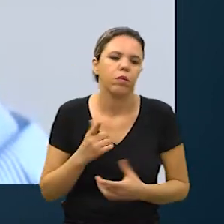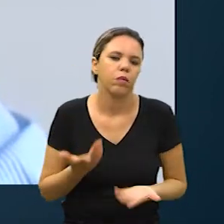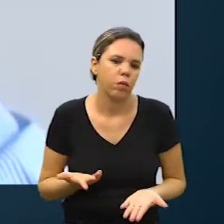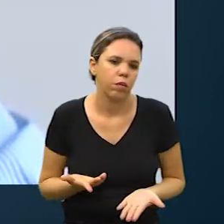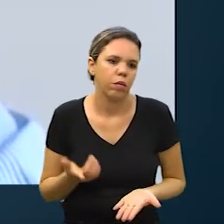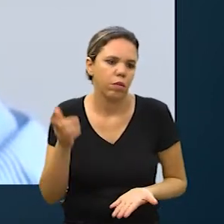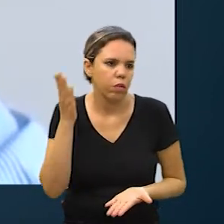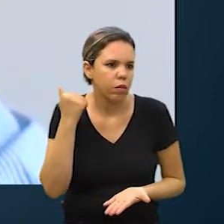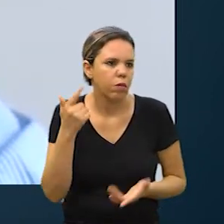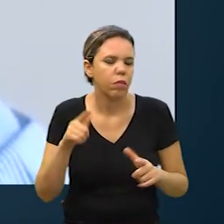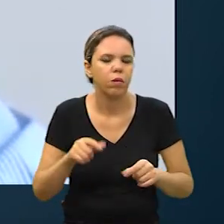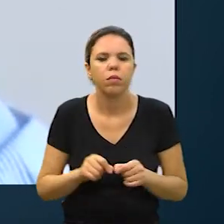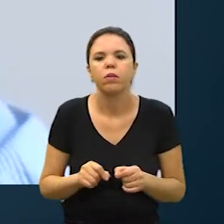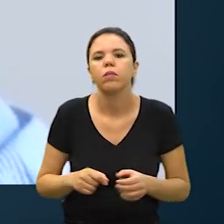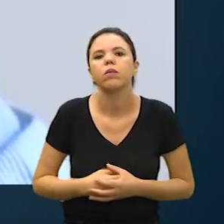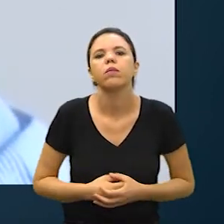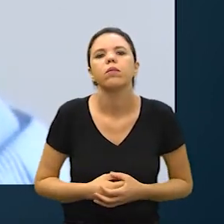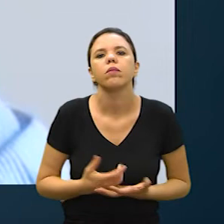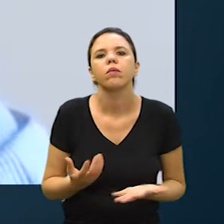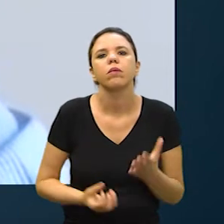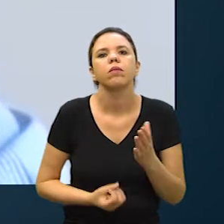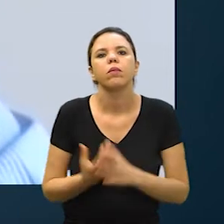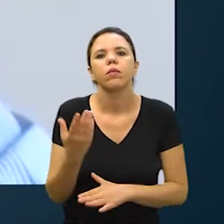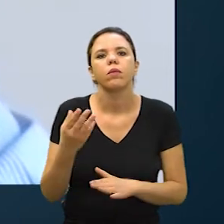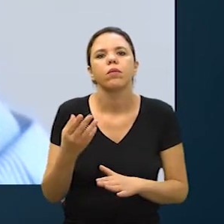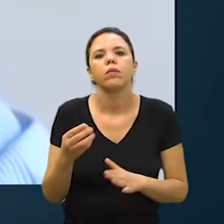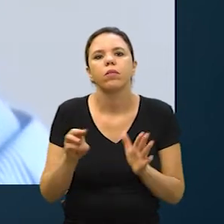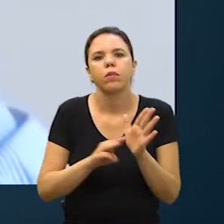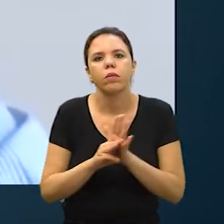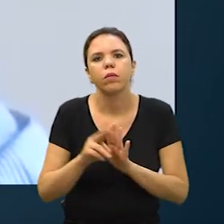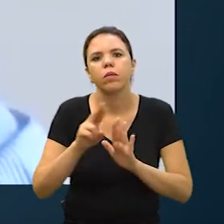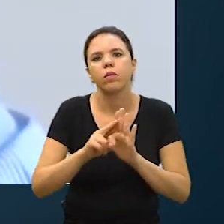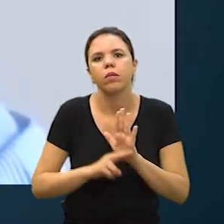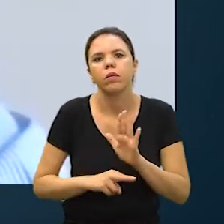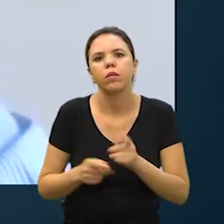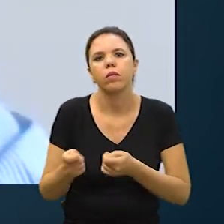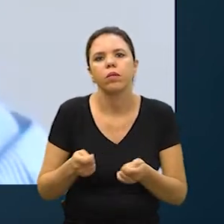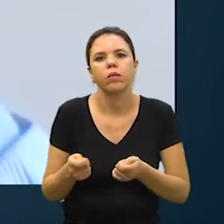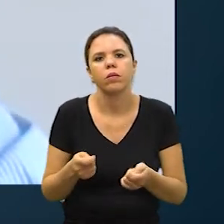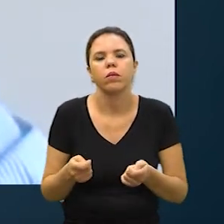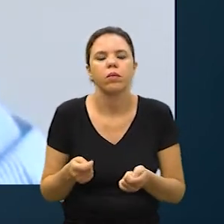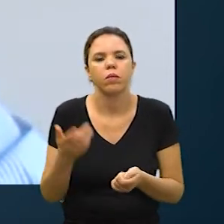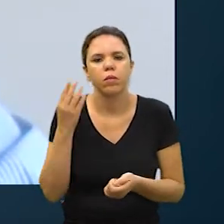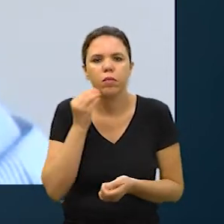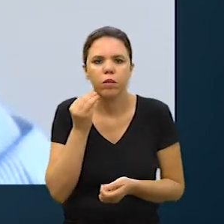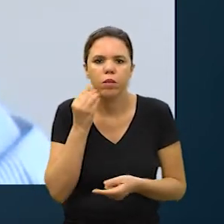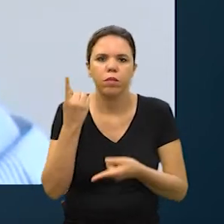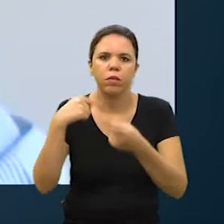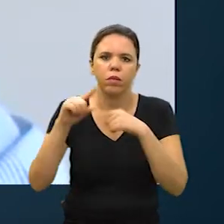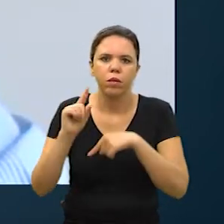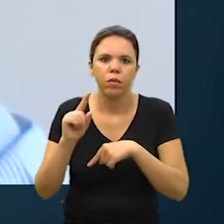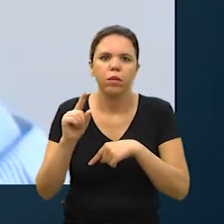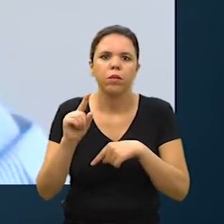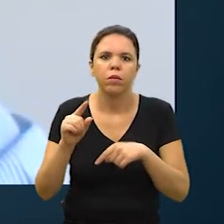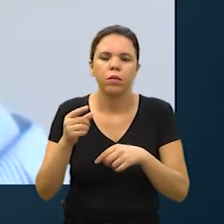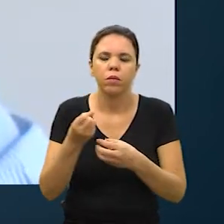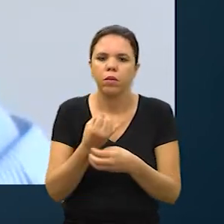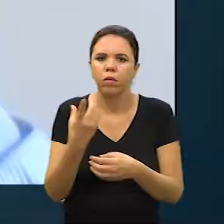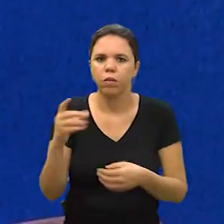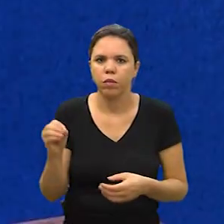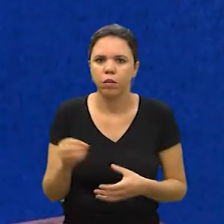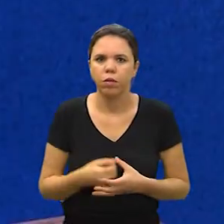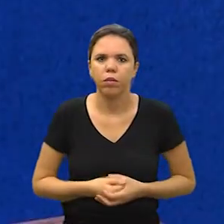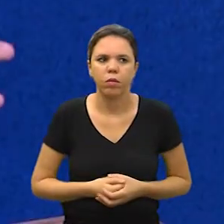porque eu sei onde eu vou, eu crio assim métricas, pontos de controle, então a chance de ter sucesso multiplica por